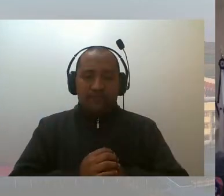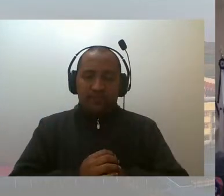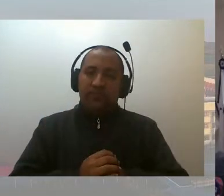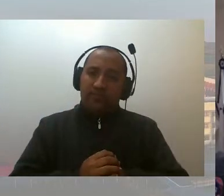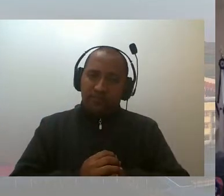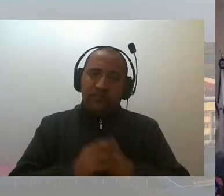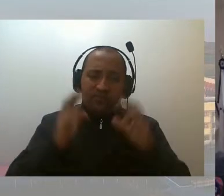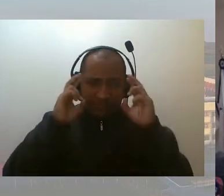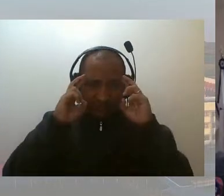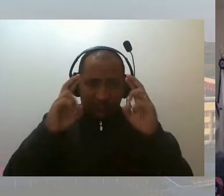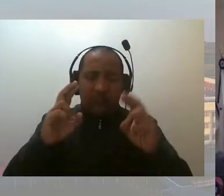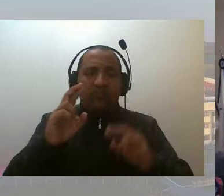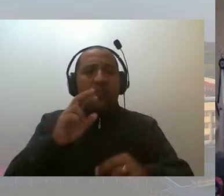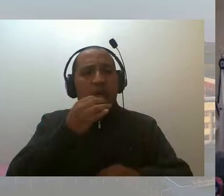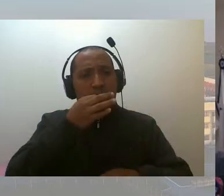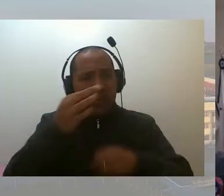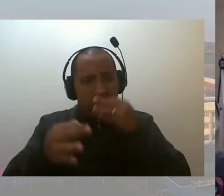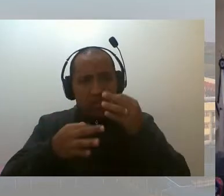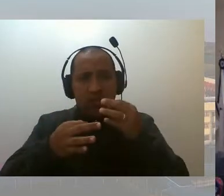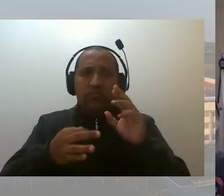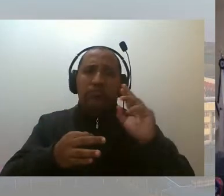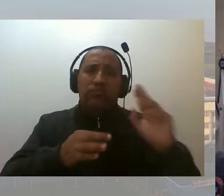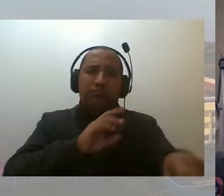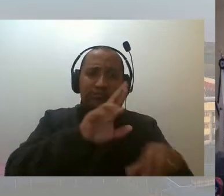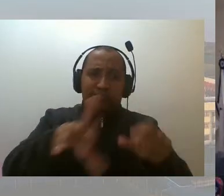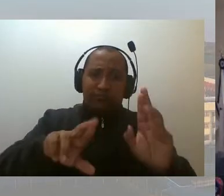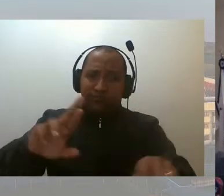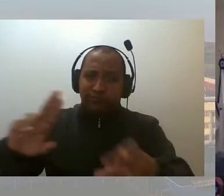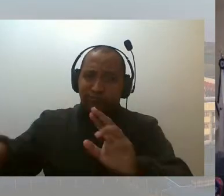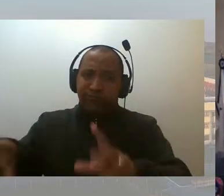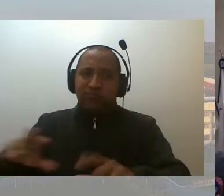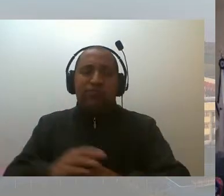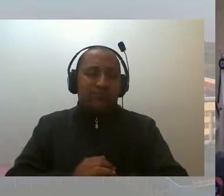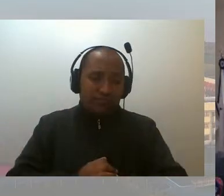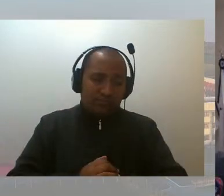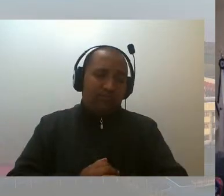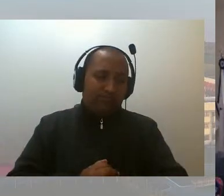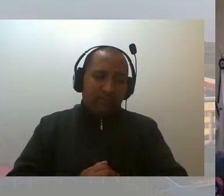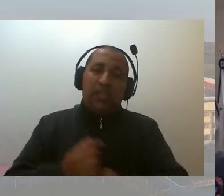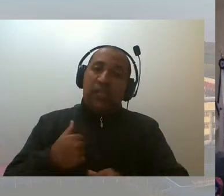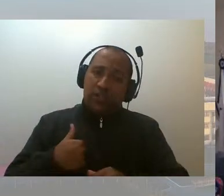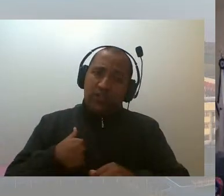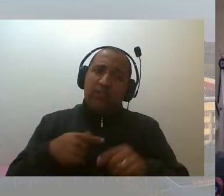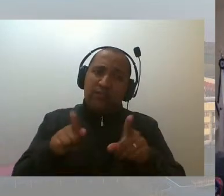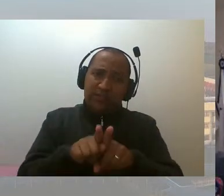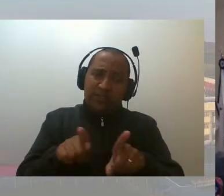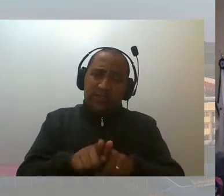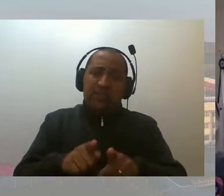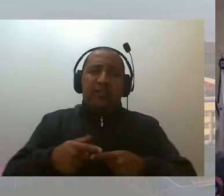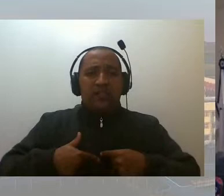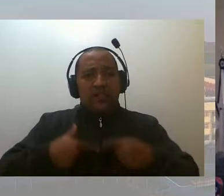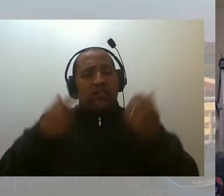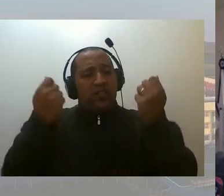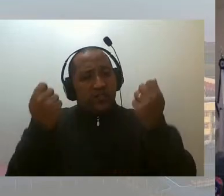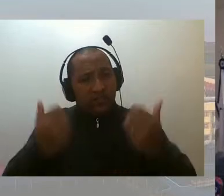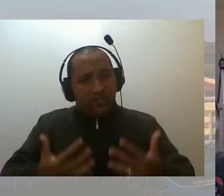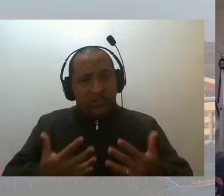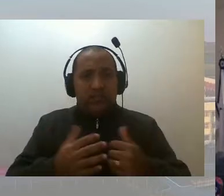Respeitando todas as posições, mas não podia também deixar de manifestar